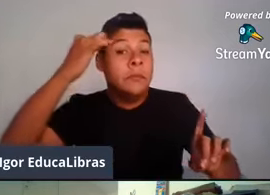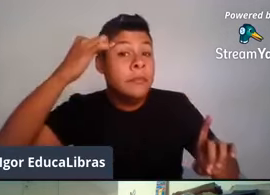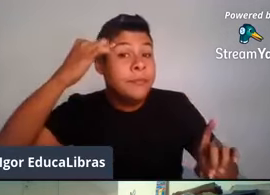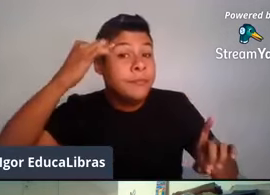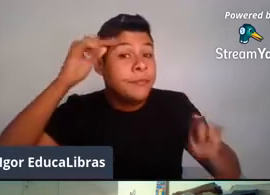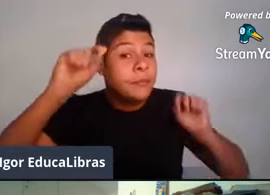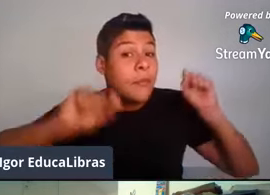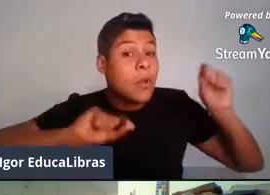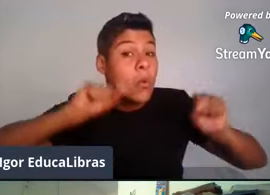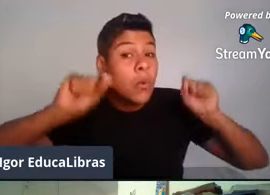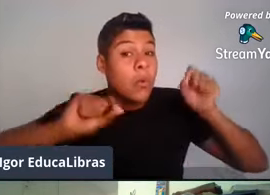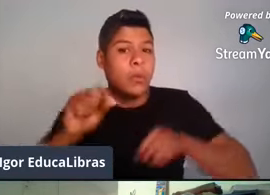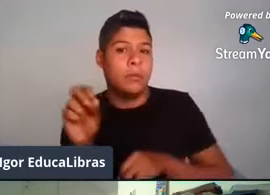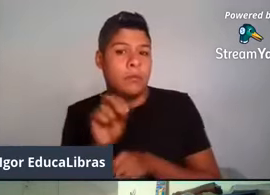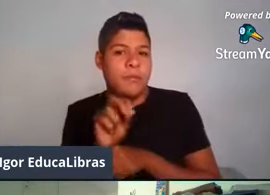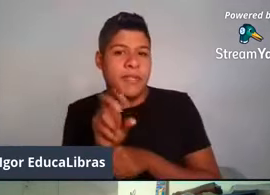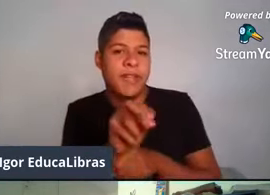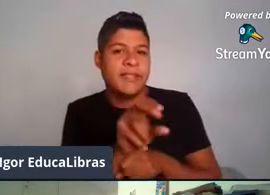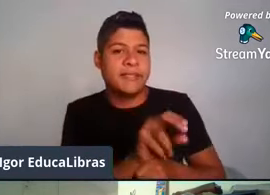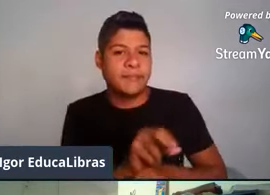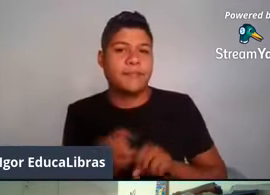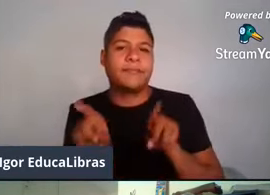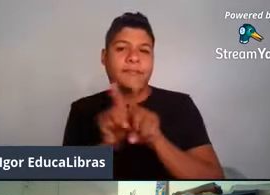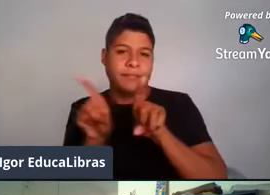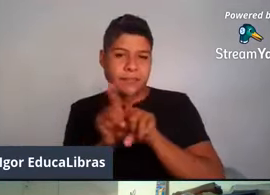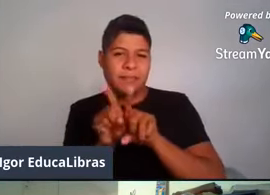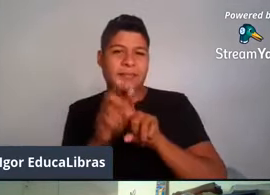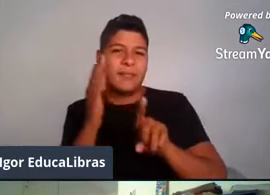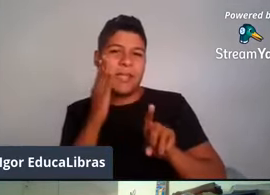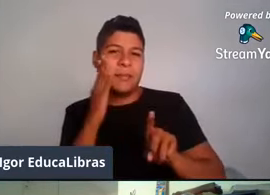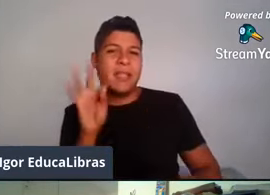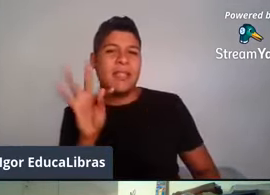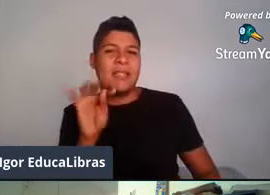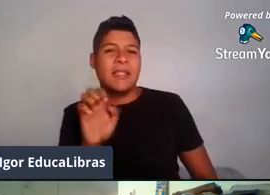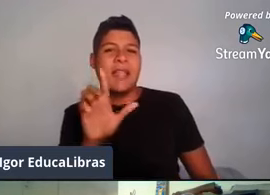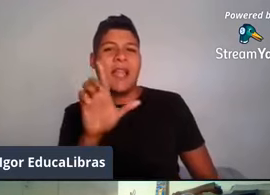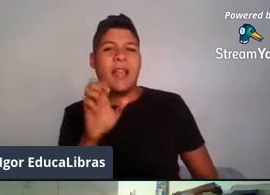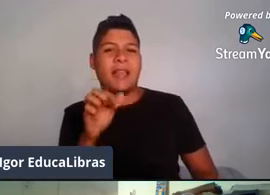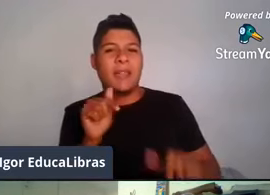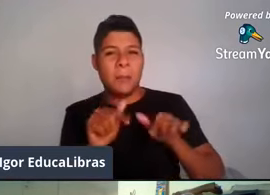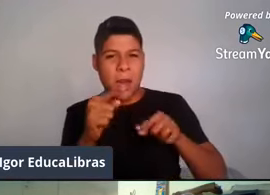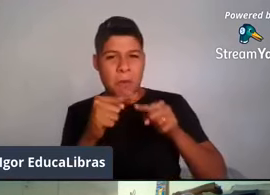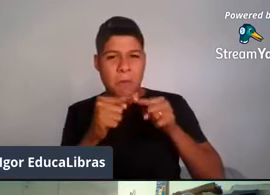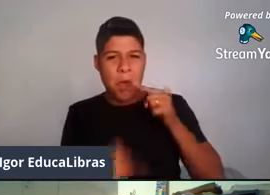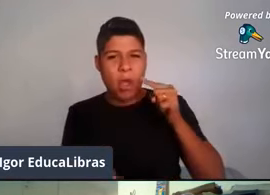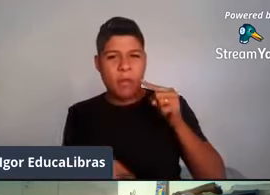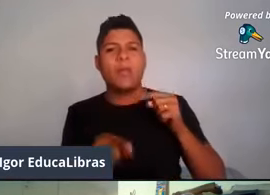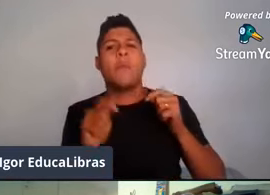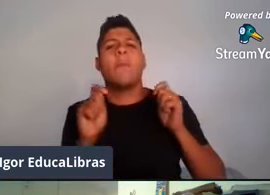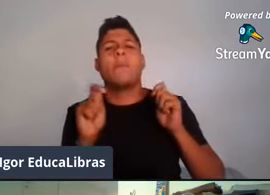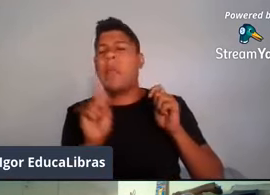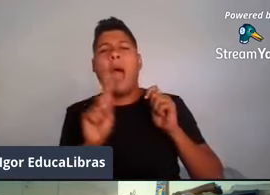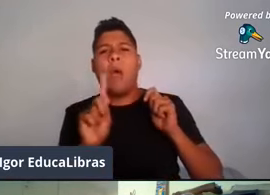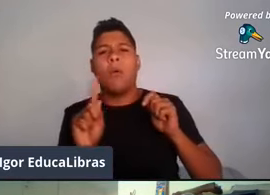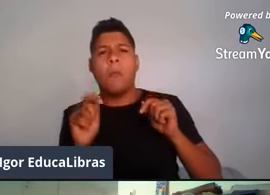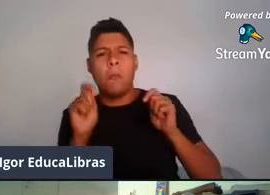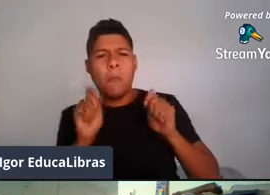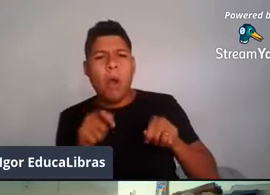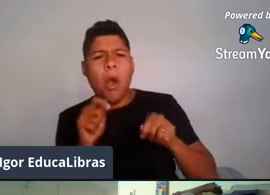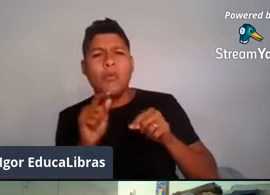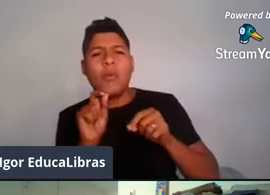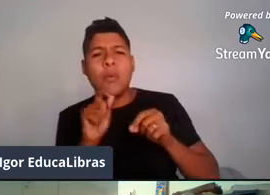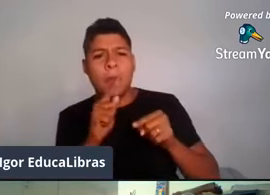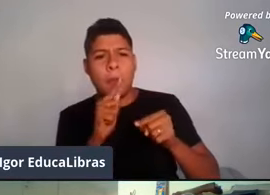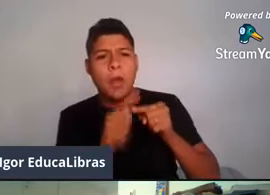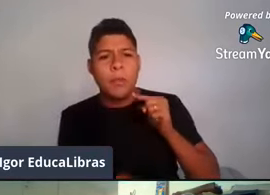pouco a fiscalização também, não vejo que o teletrabalho é proibido. Ele pode ser proibido a partir do momento que essa